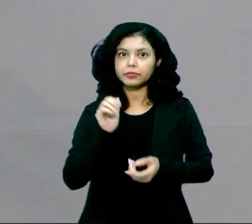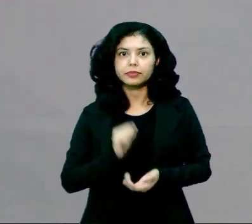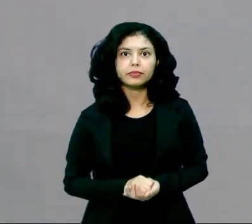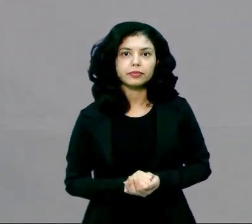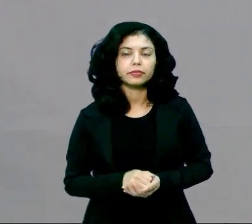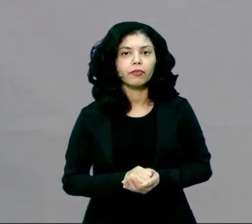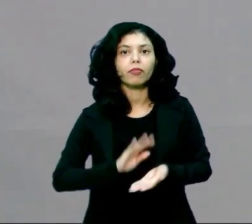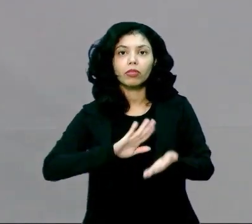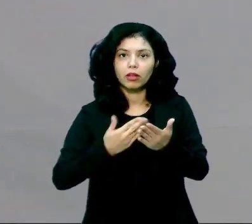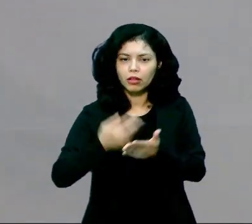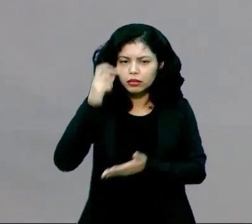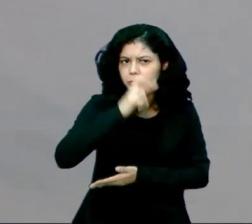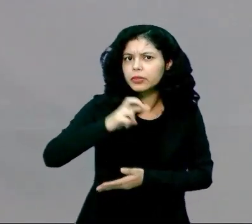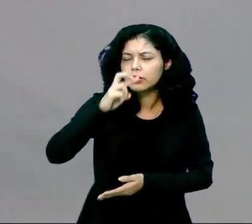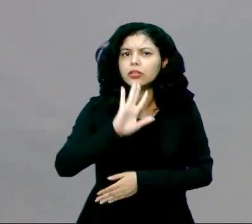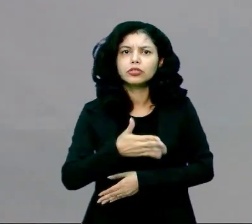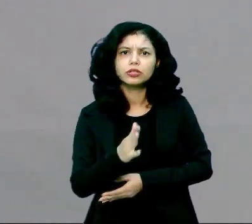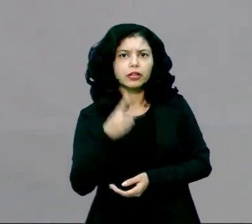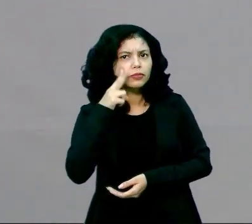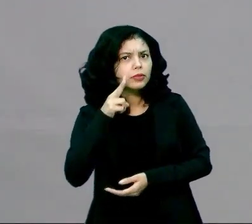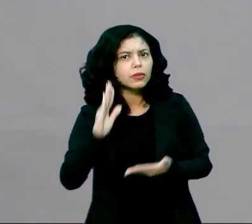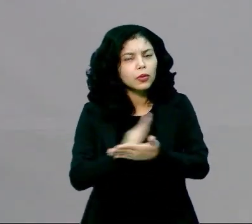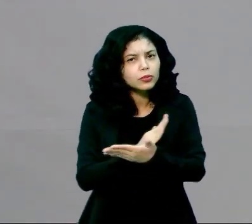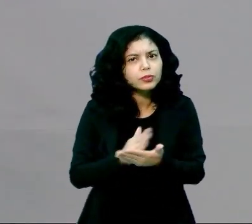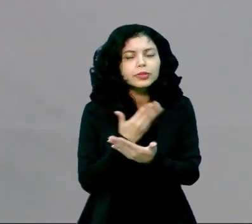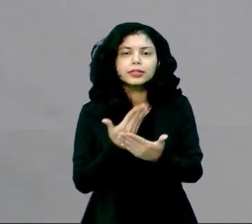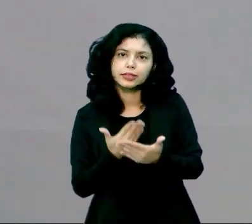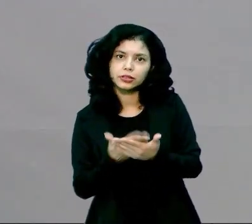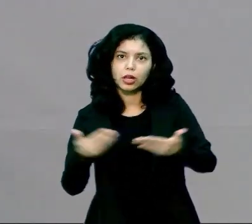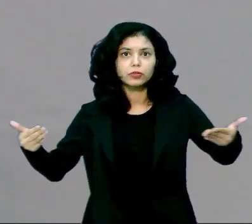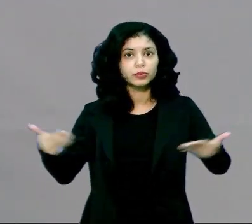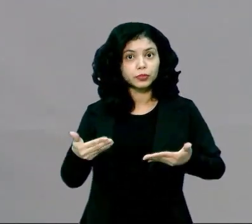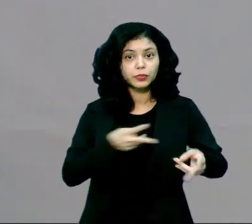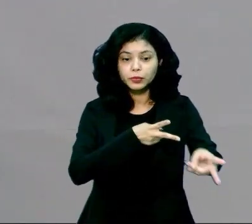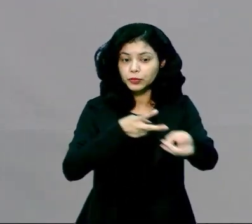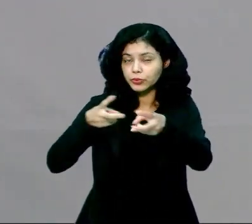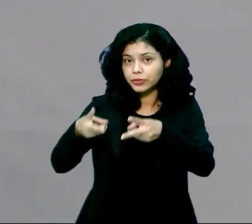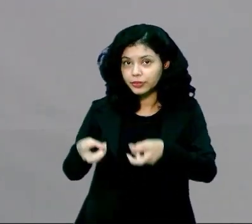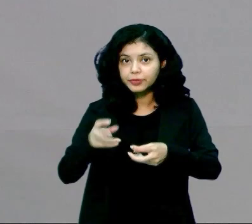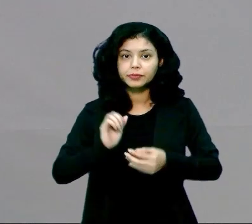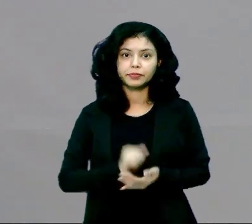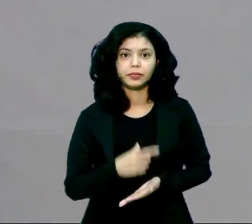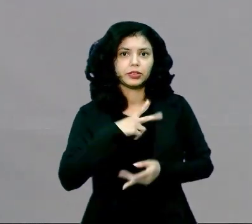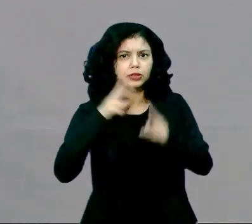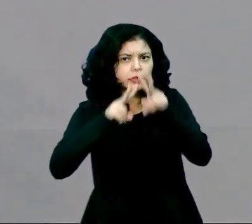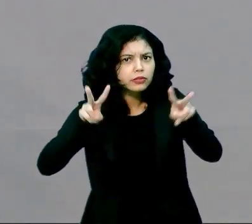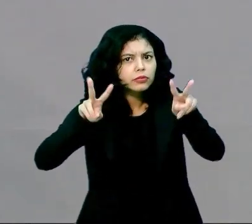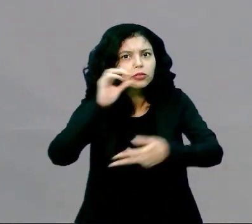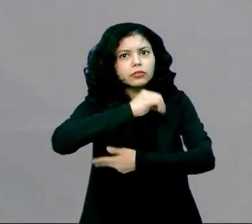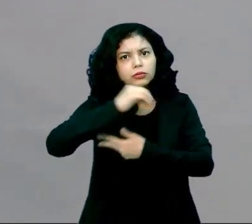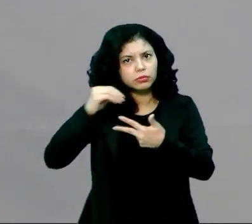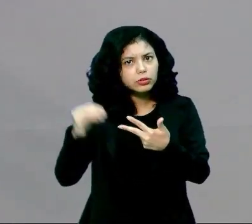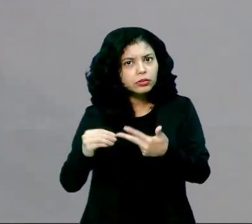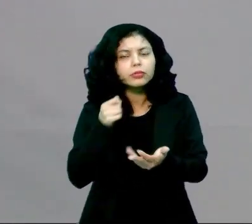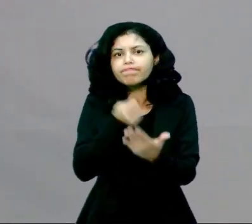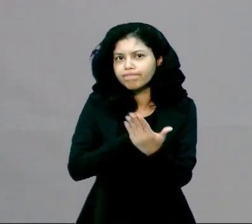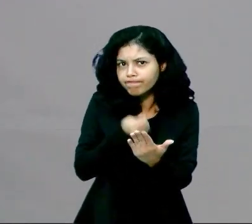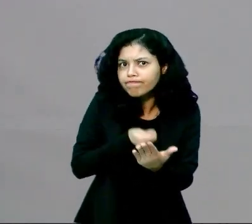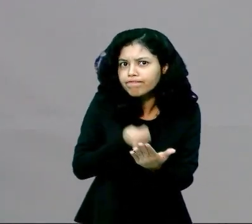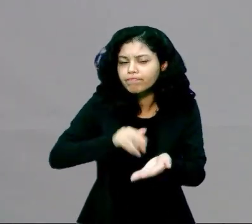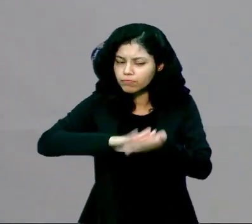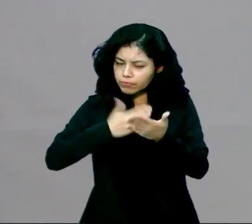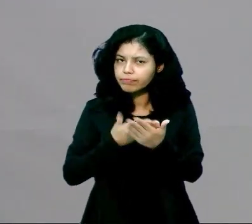análise e interpretação. A gente já vem algumas aulas aí trabalhando nessa perspectiva, né, tendo em vista que o Enem ele cobra